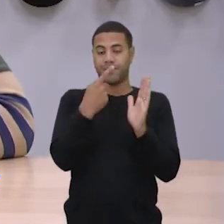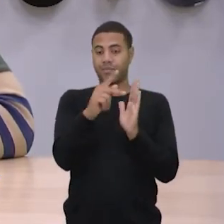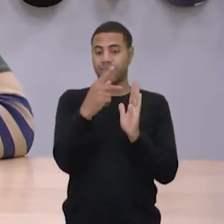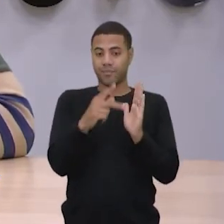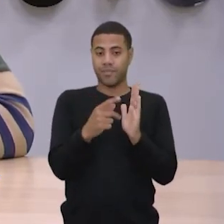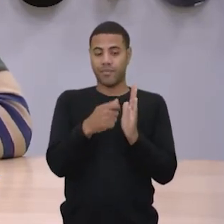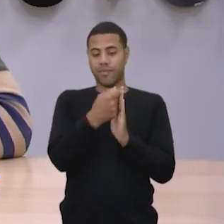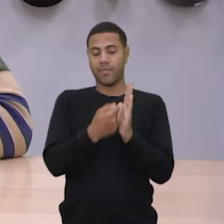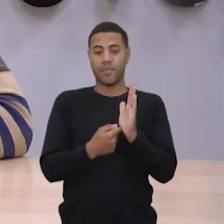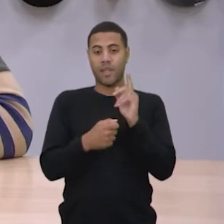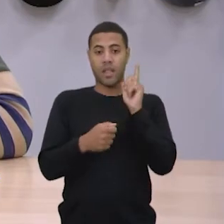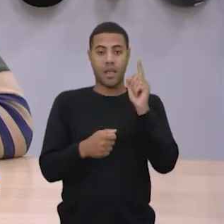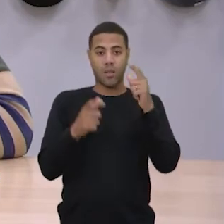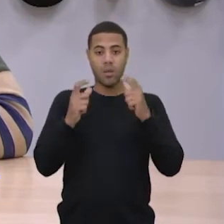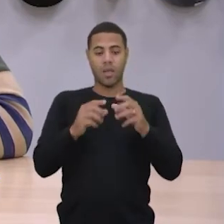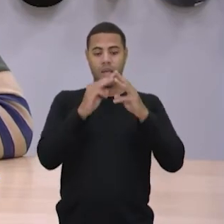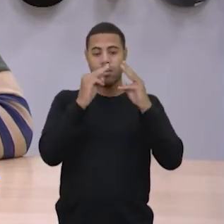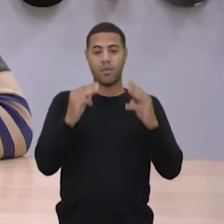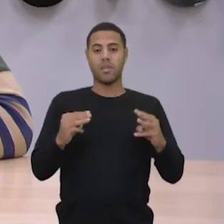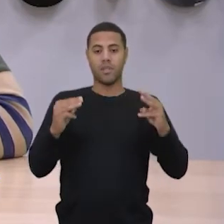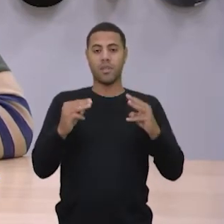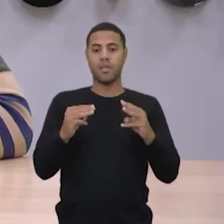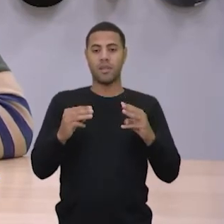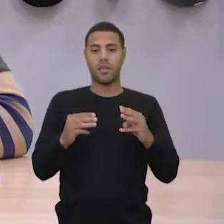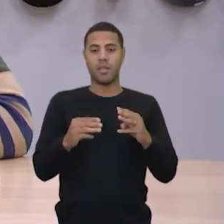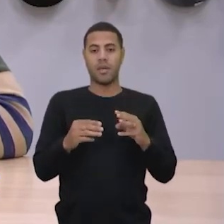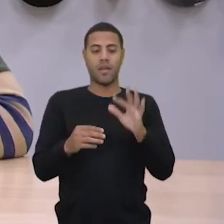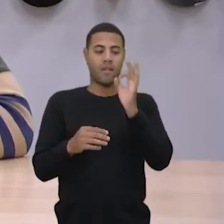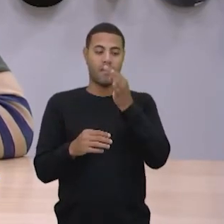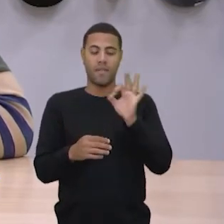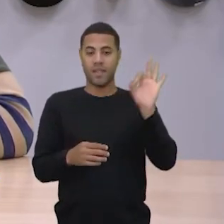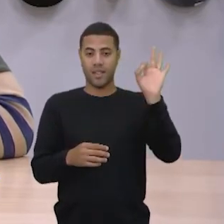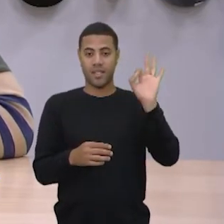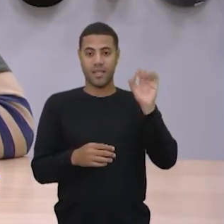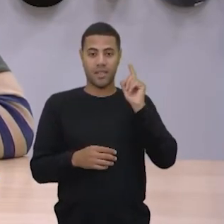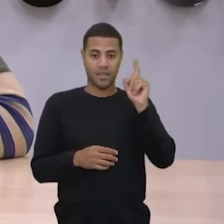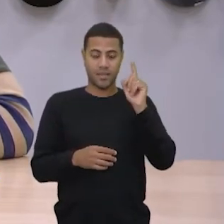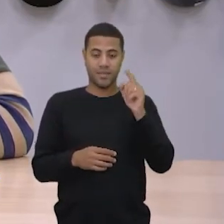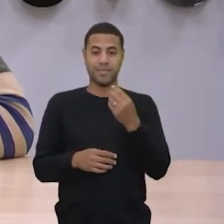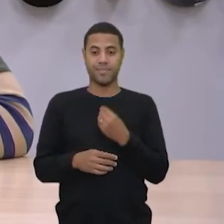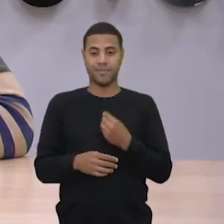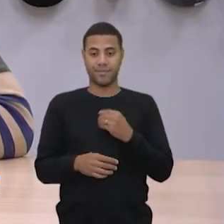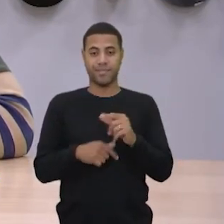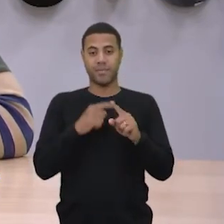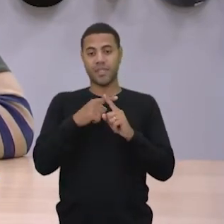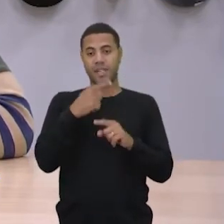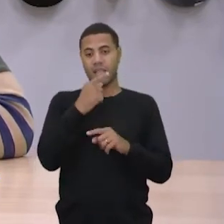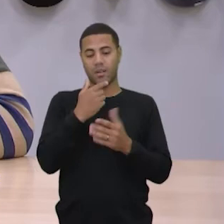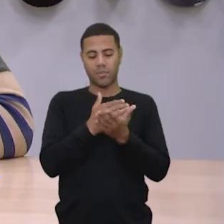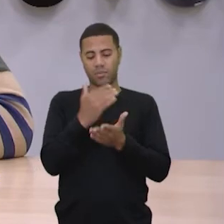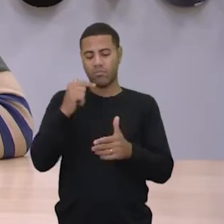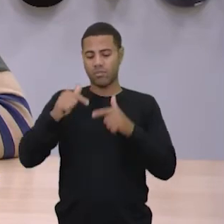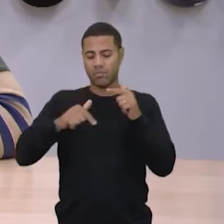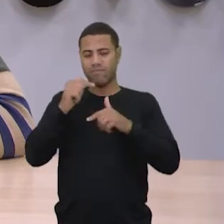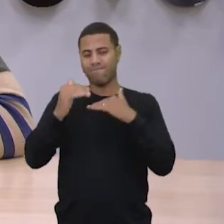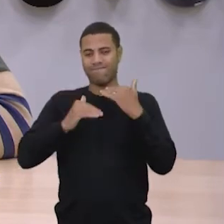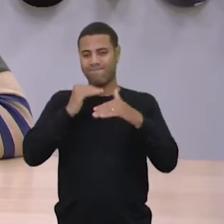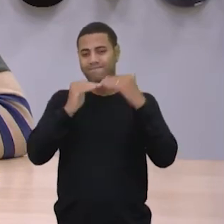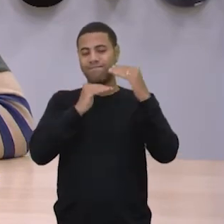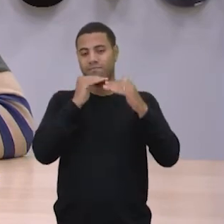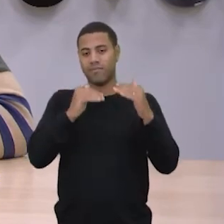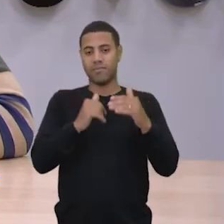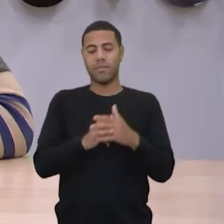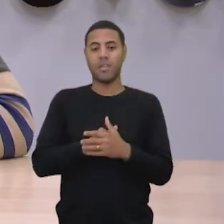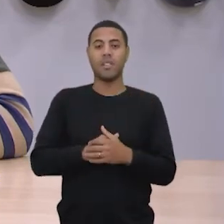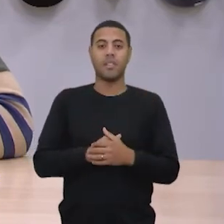estão armazenados lá no museu, não lembro qual país da Europa, acho que é na França, porque é na França que ela desenvolveu todo o trabalho dela, né? Marie nasceu na